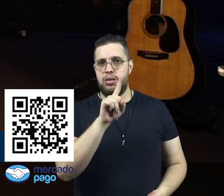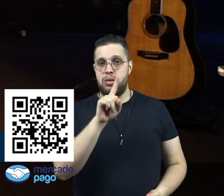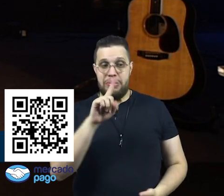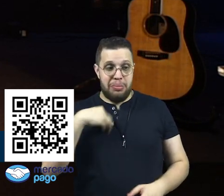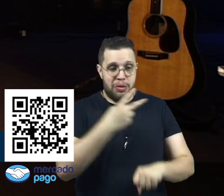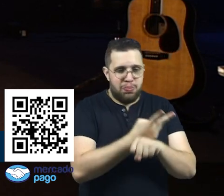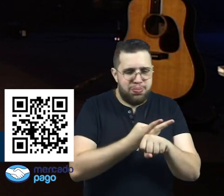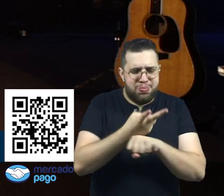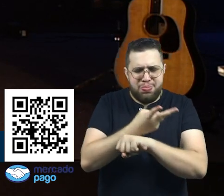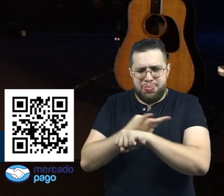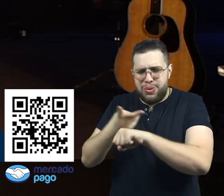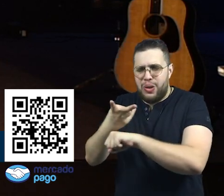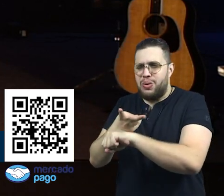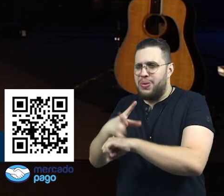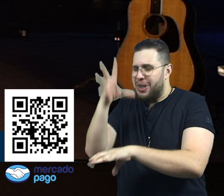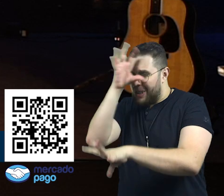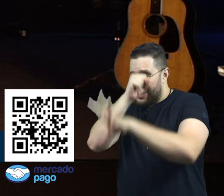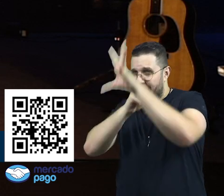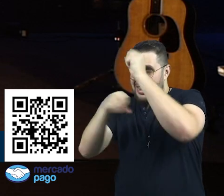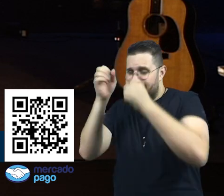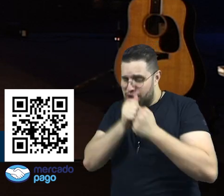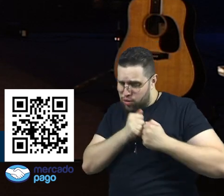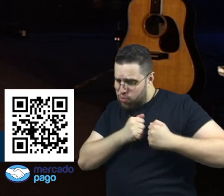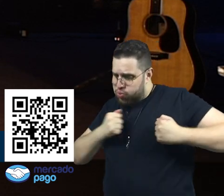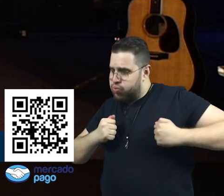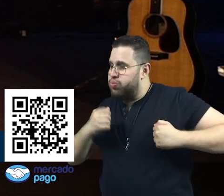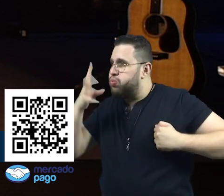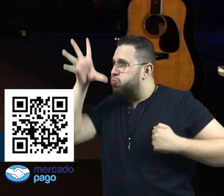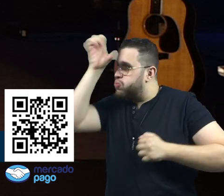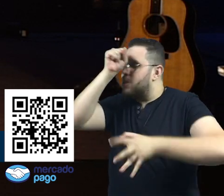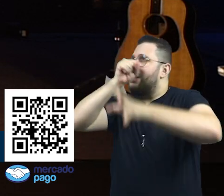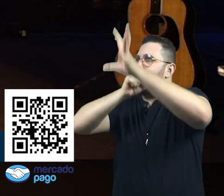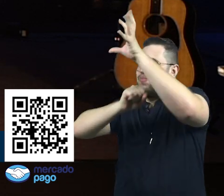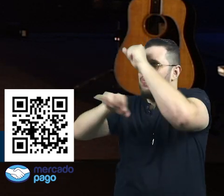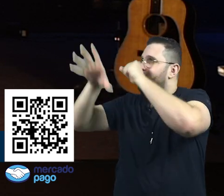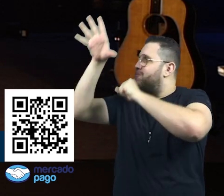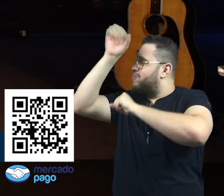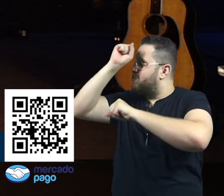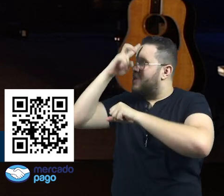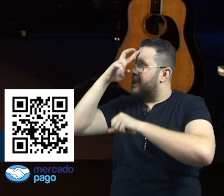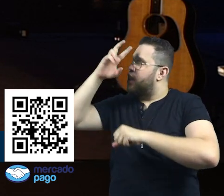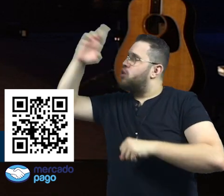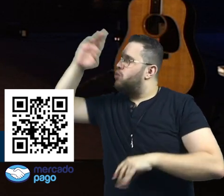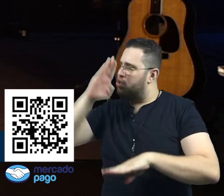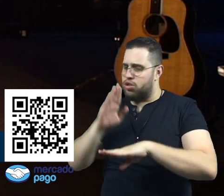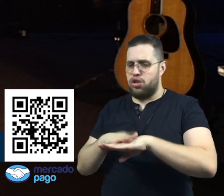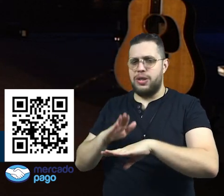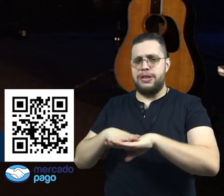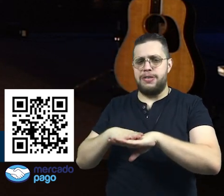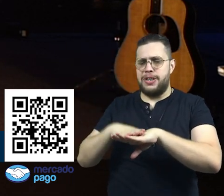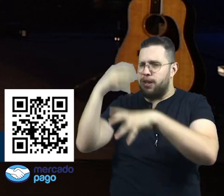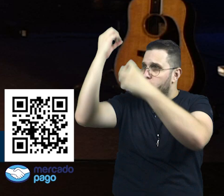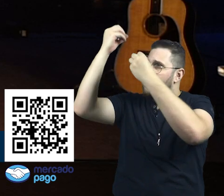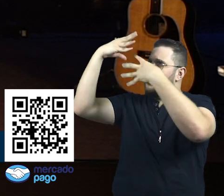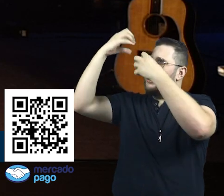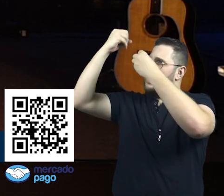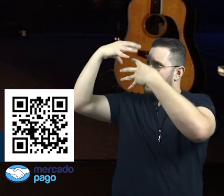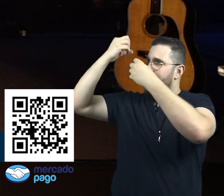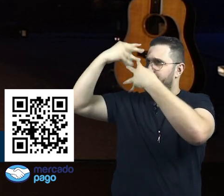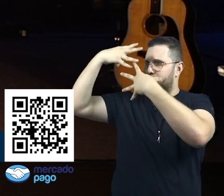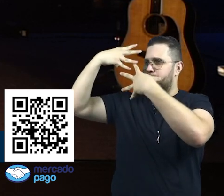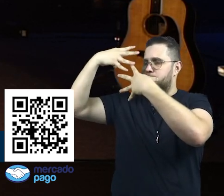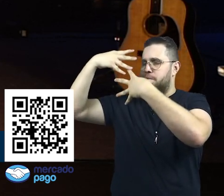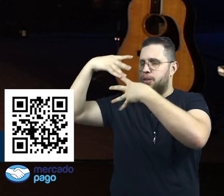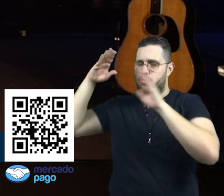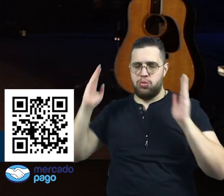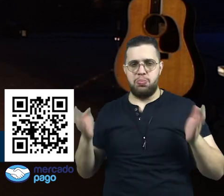procure estar aberto e aberta para aprender o que o Senhor está ensinando nesse tempo, para